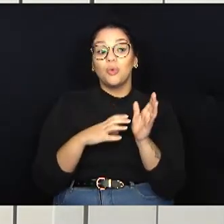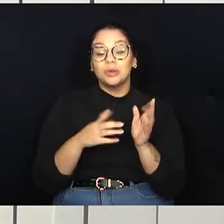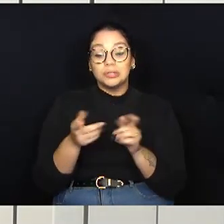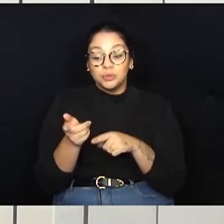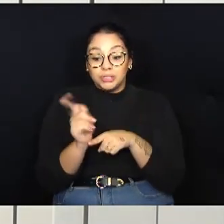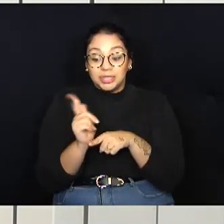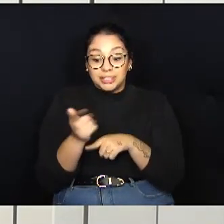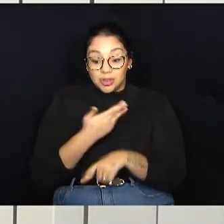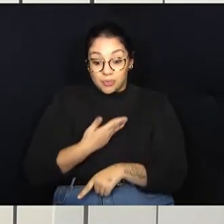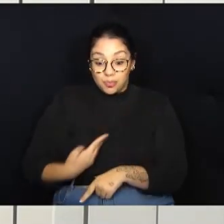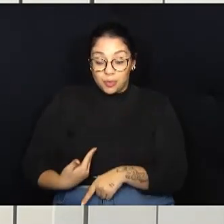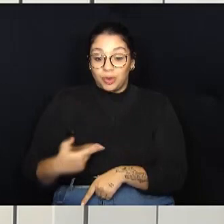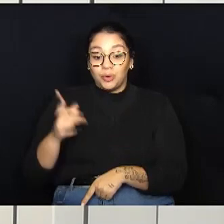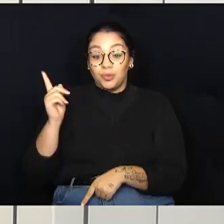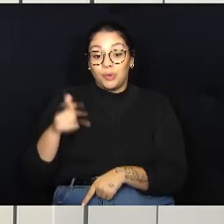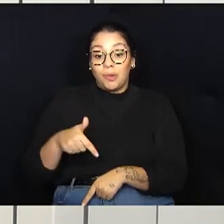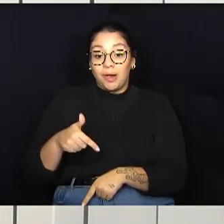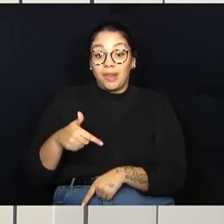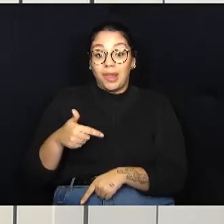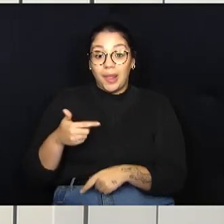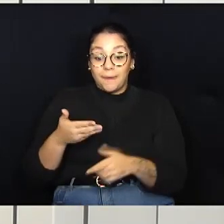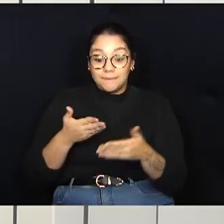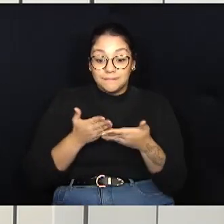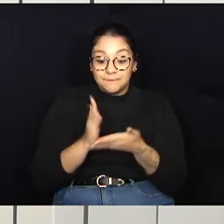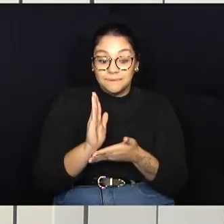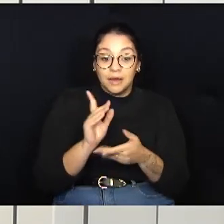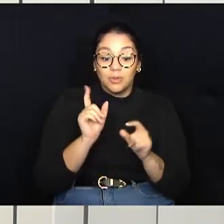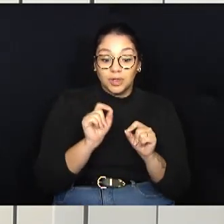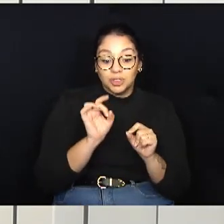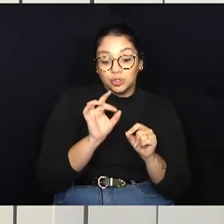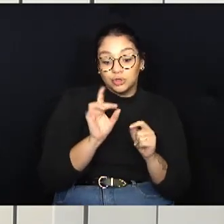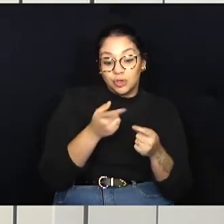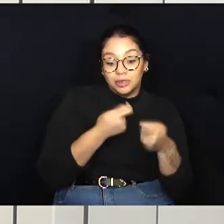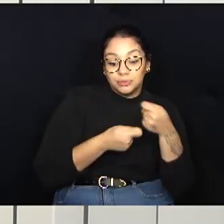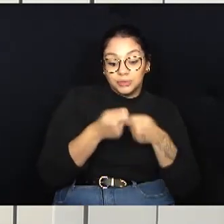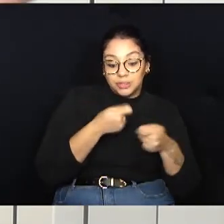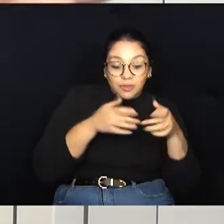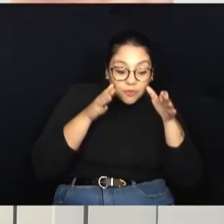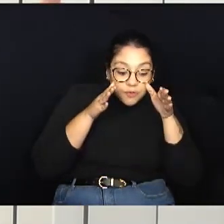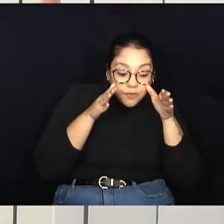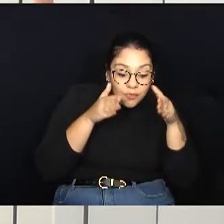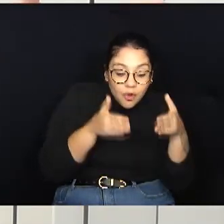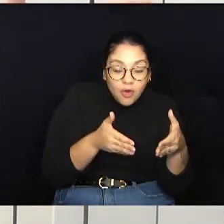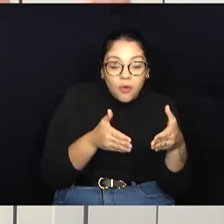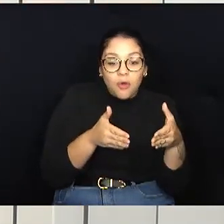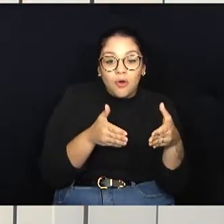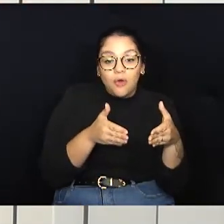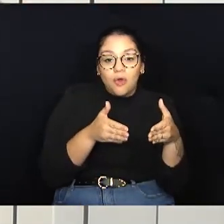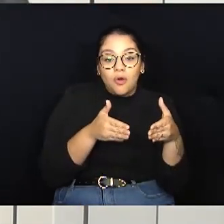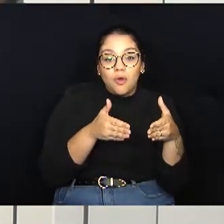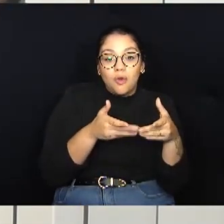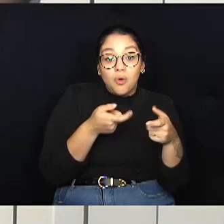exige ultrapassar o conceito primário de administração voltada exclusivamente para o